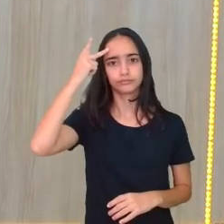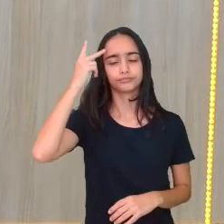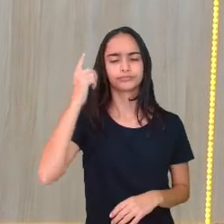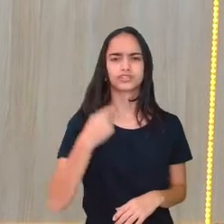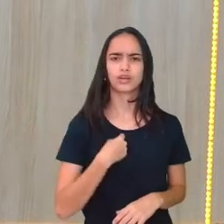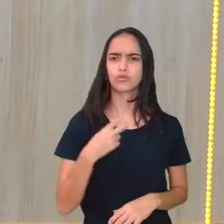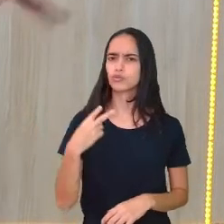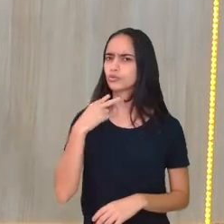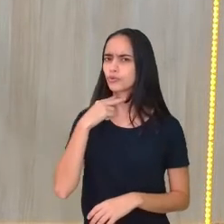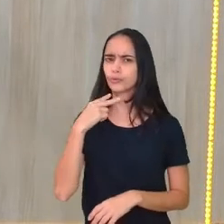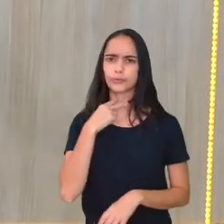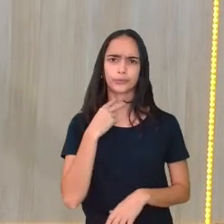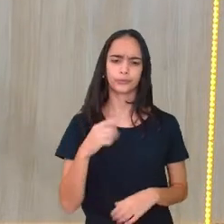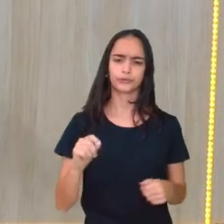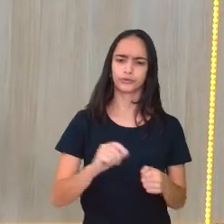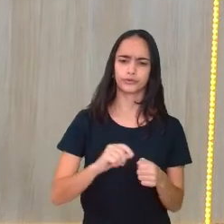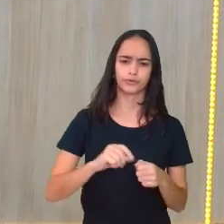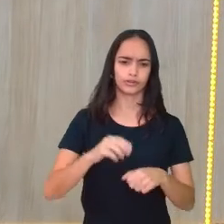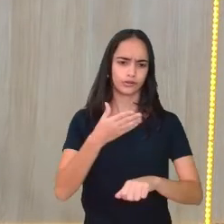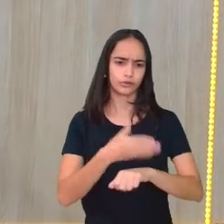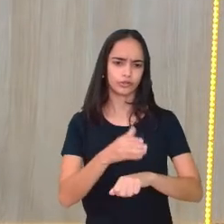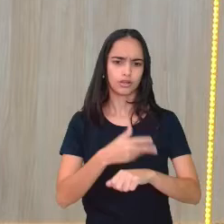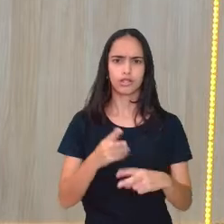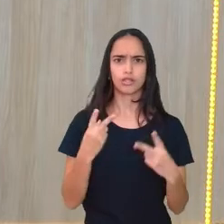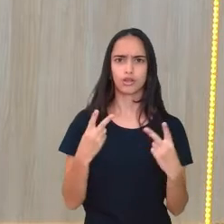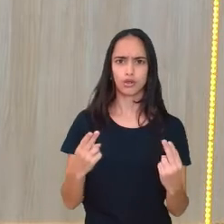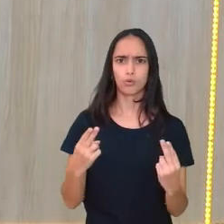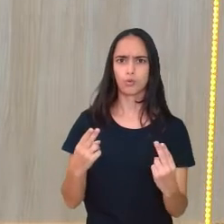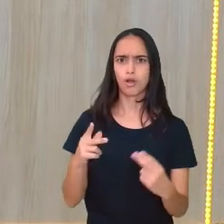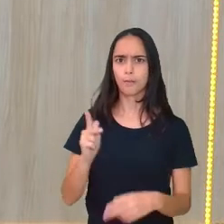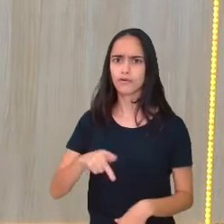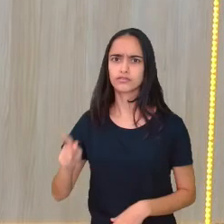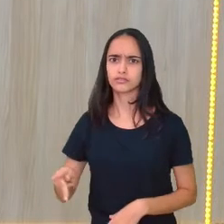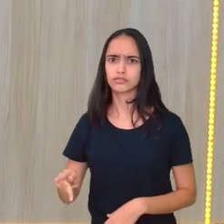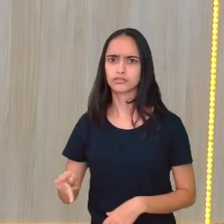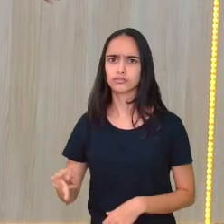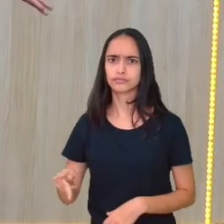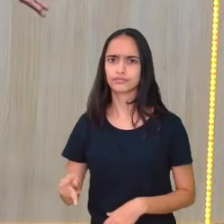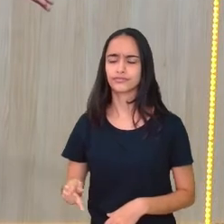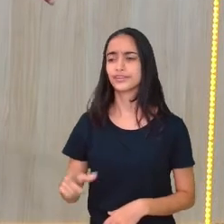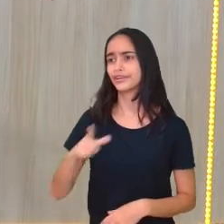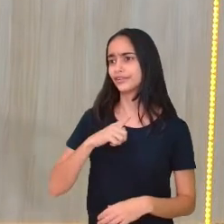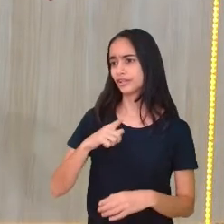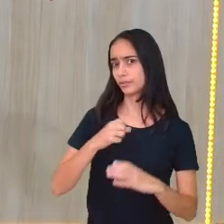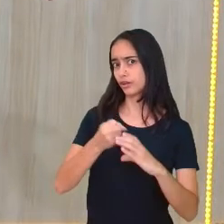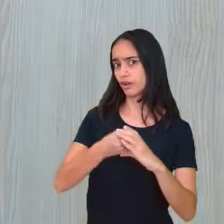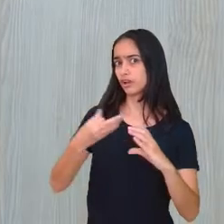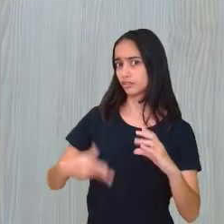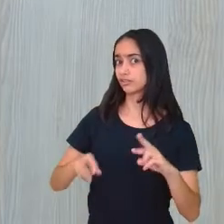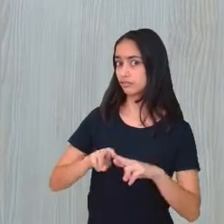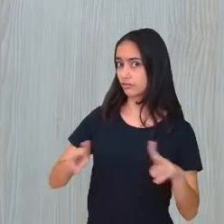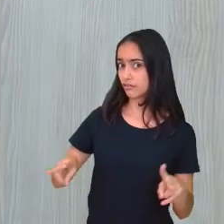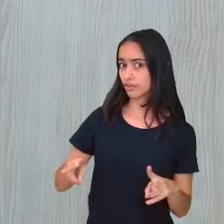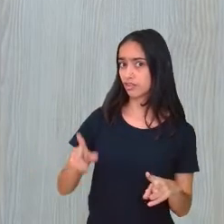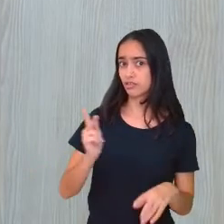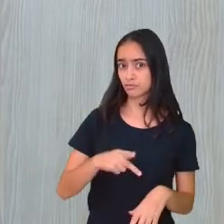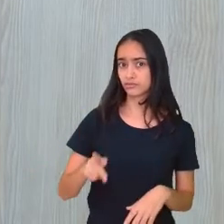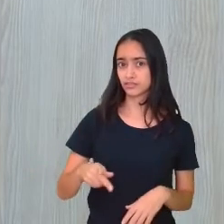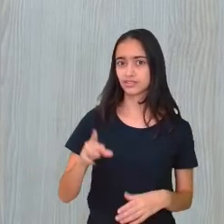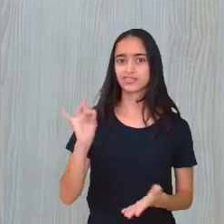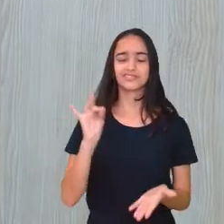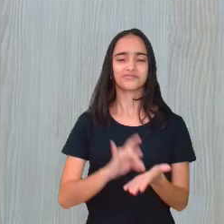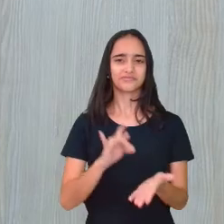eu fazer o mesmo treino que Dini, por exemplo, né? A gente Não tem mesmo. características diferentes, né, não, professora? Com